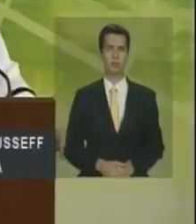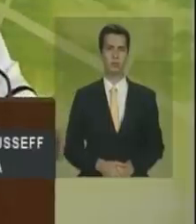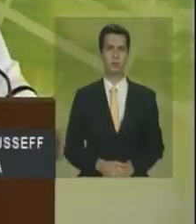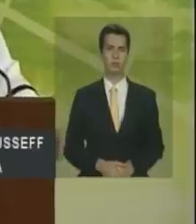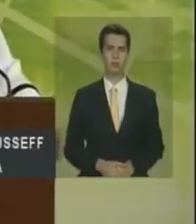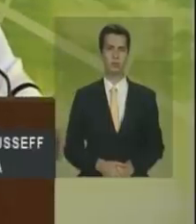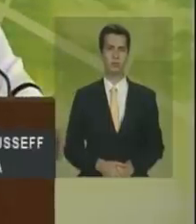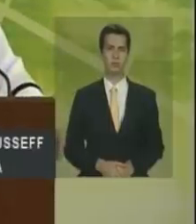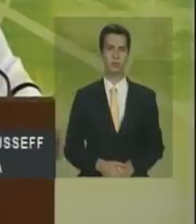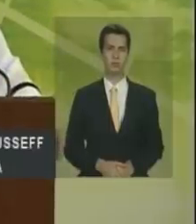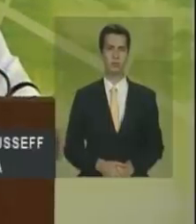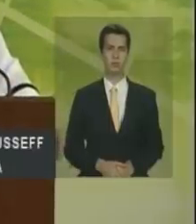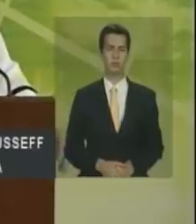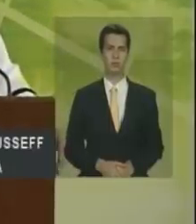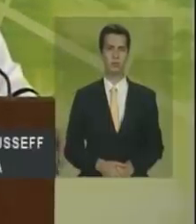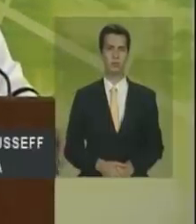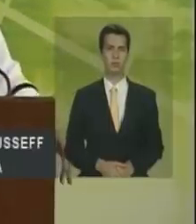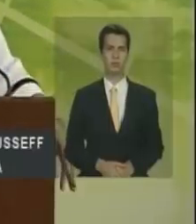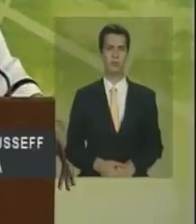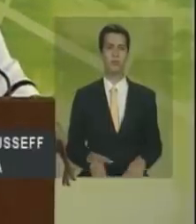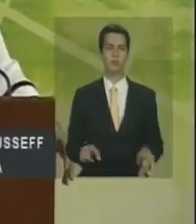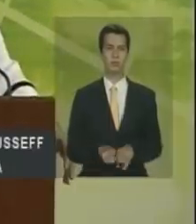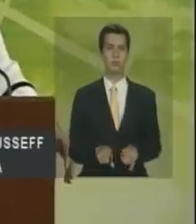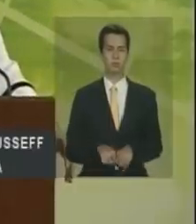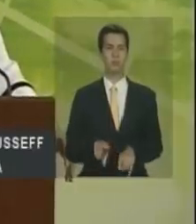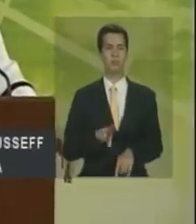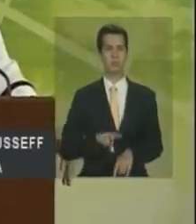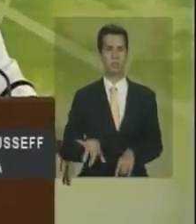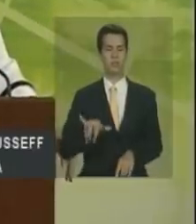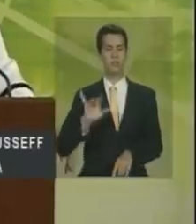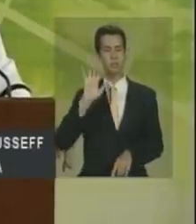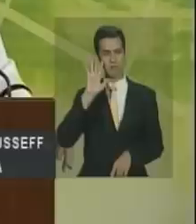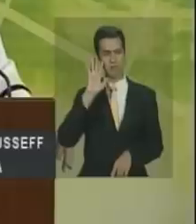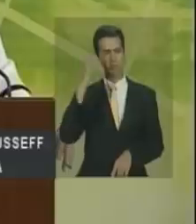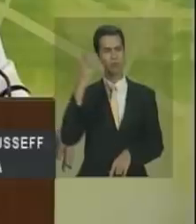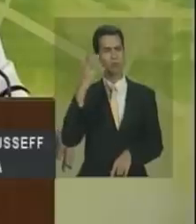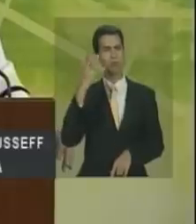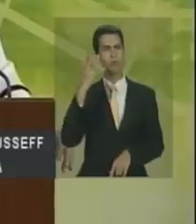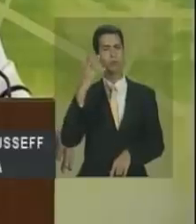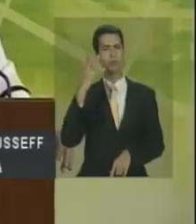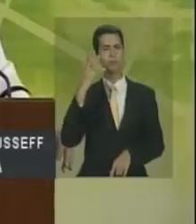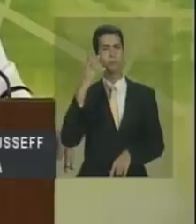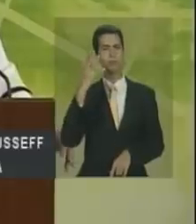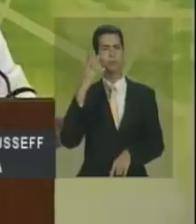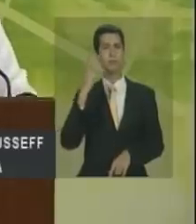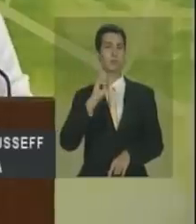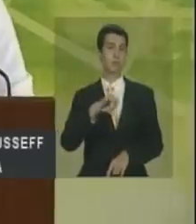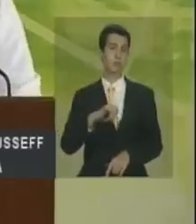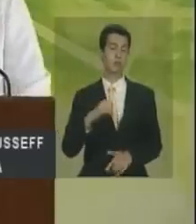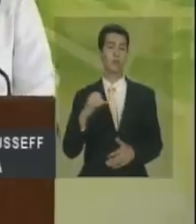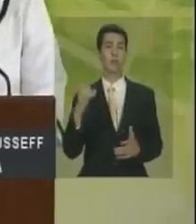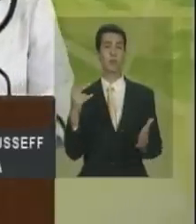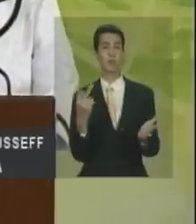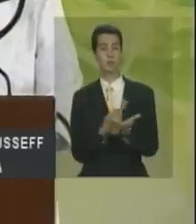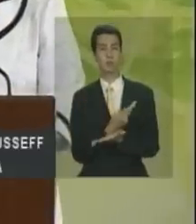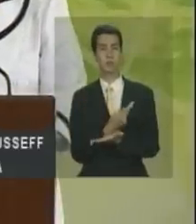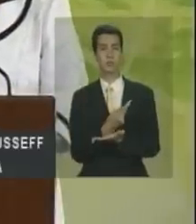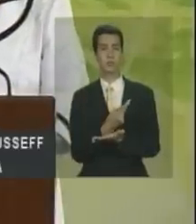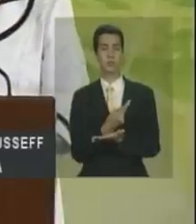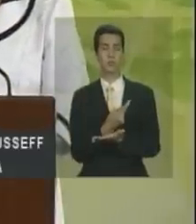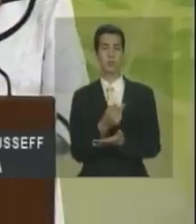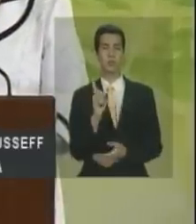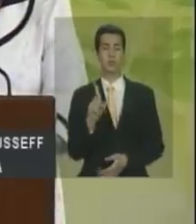tempo, tomará todas as medidas para que não se crie a distorção